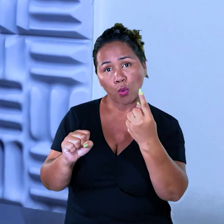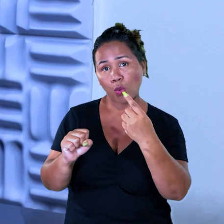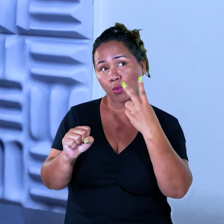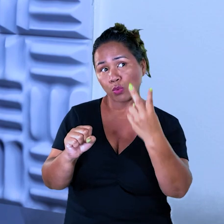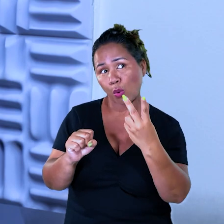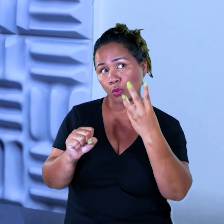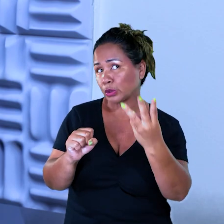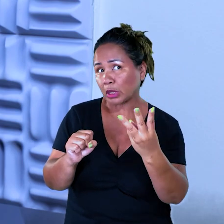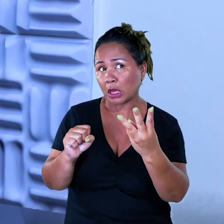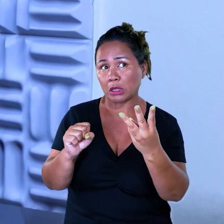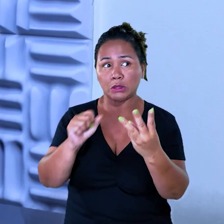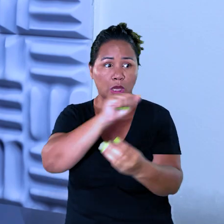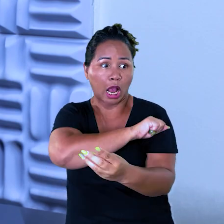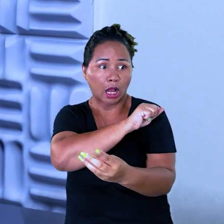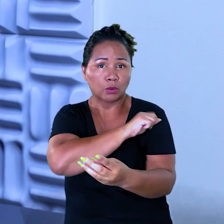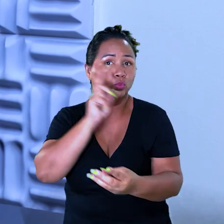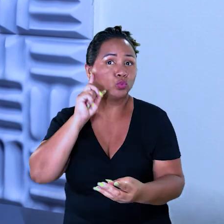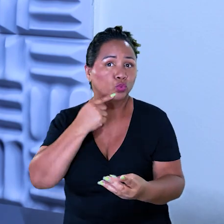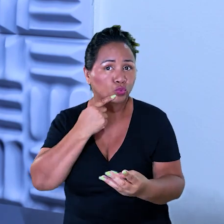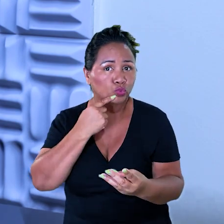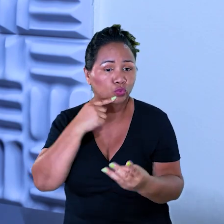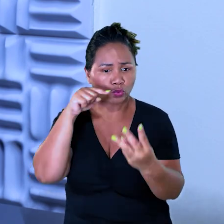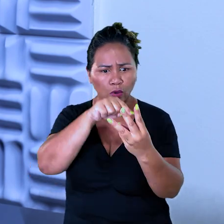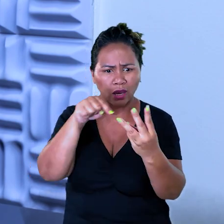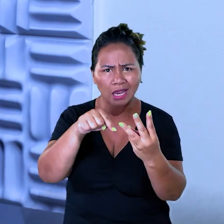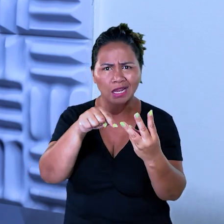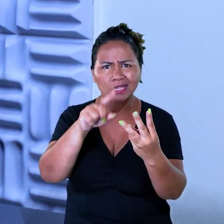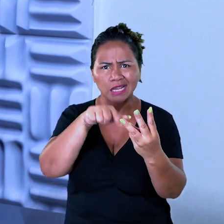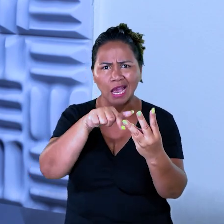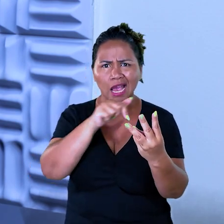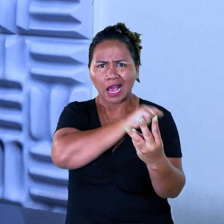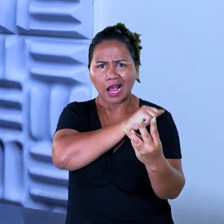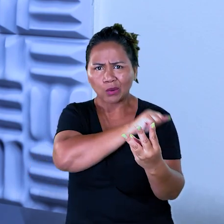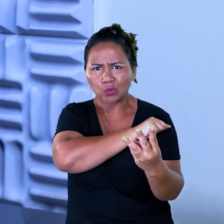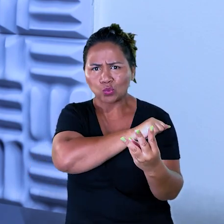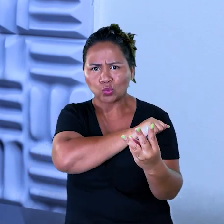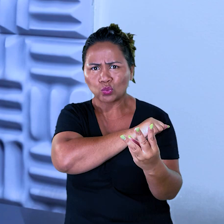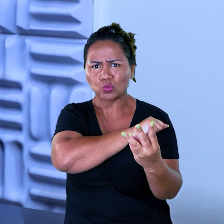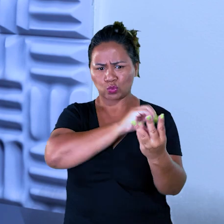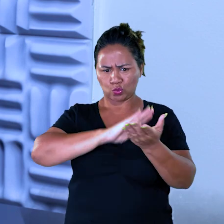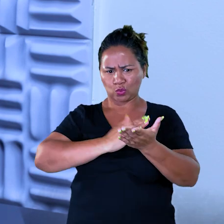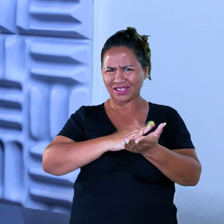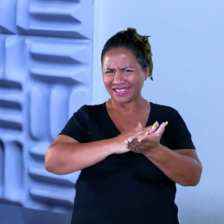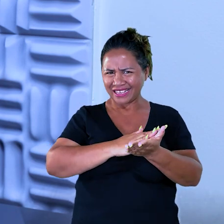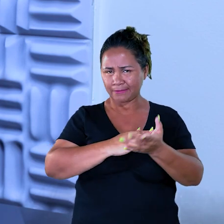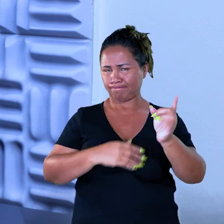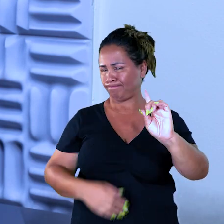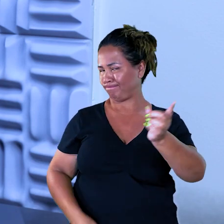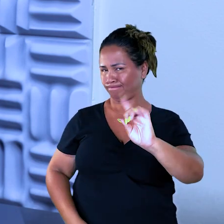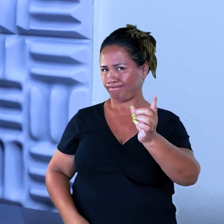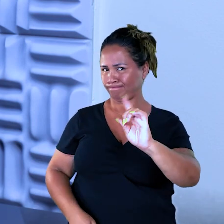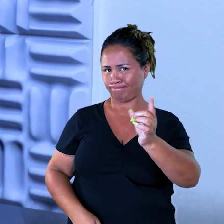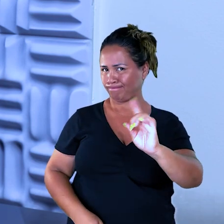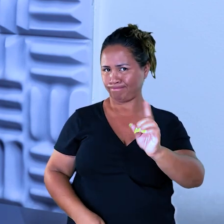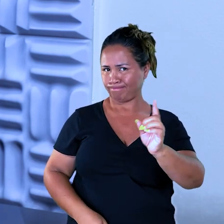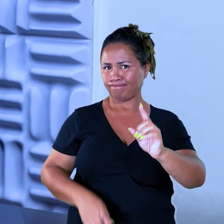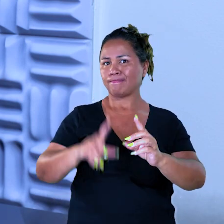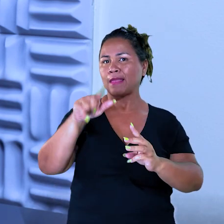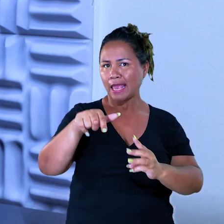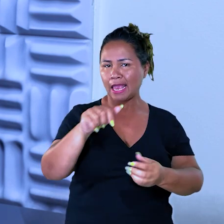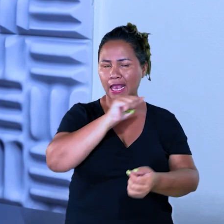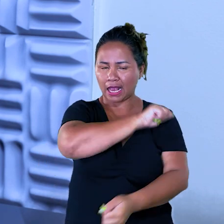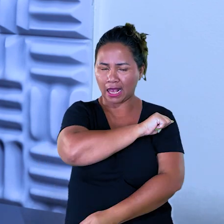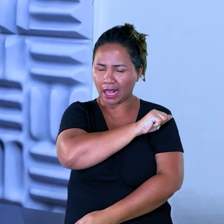como intérprete, não sou professora deles. Quando eu estou numa sala de recurso, professor, em horário contrário do seu, aí eles são